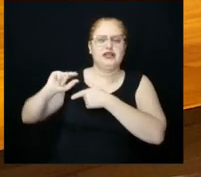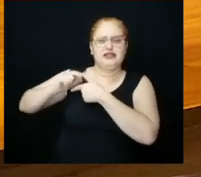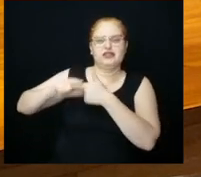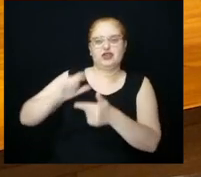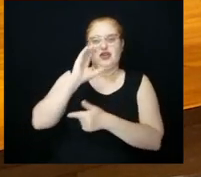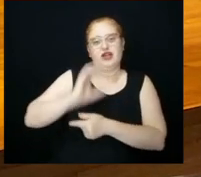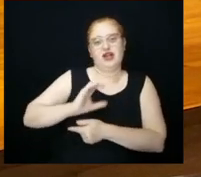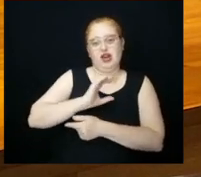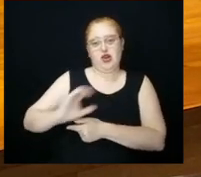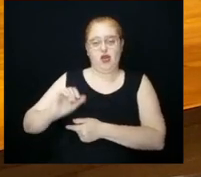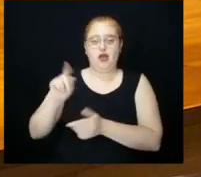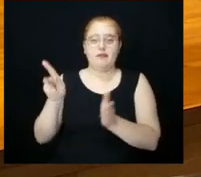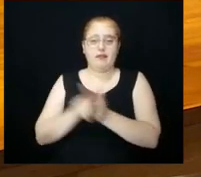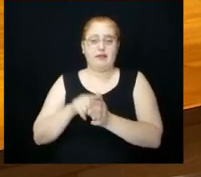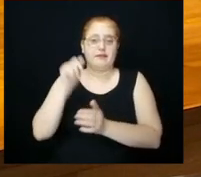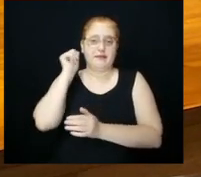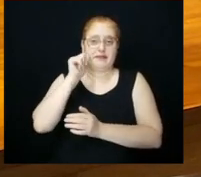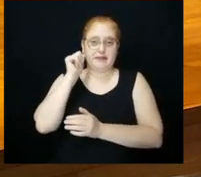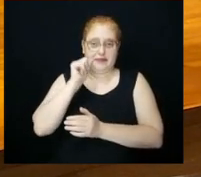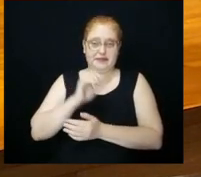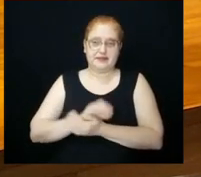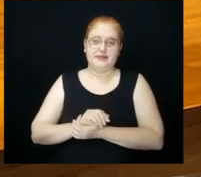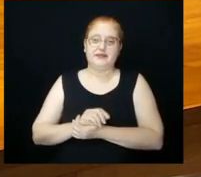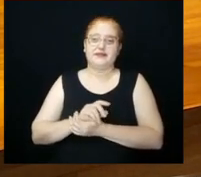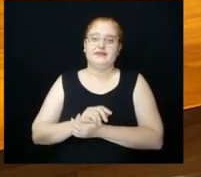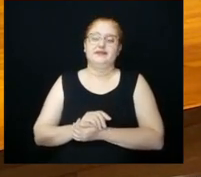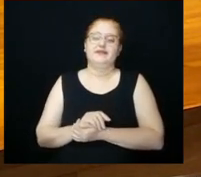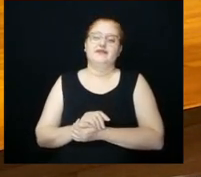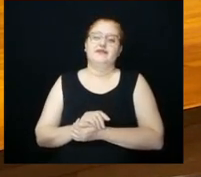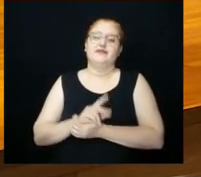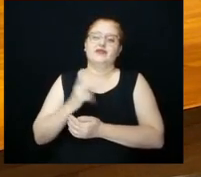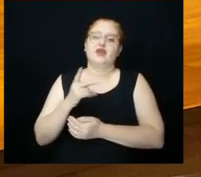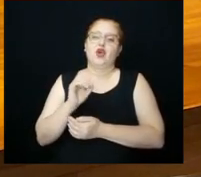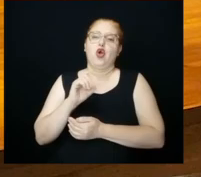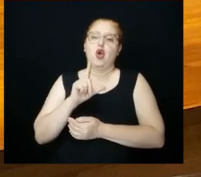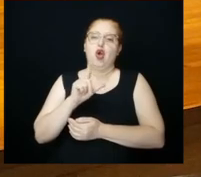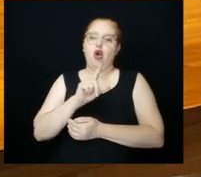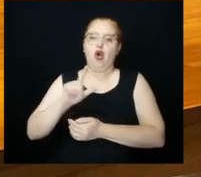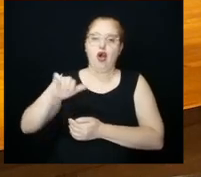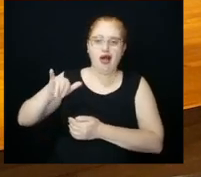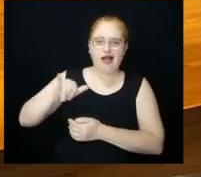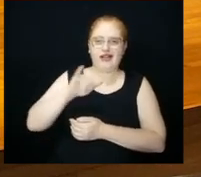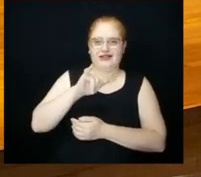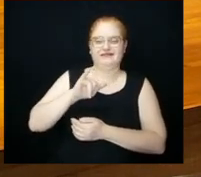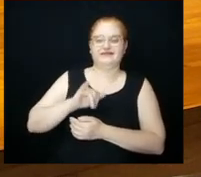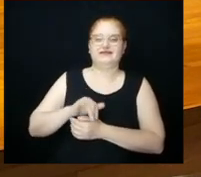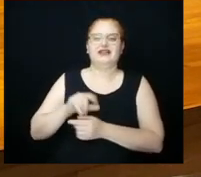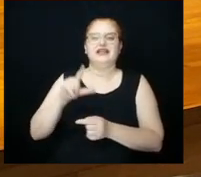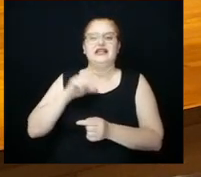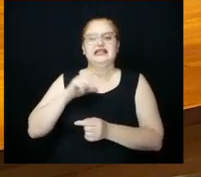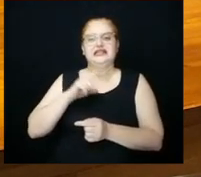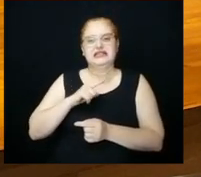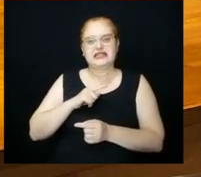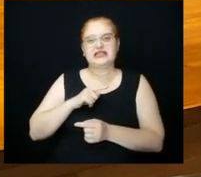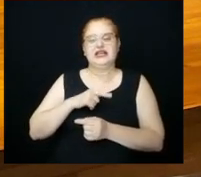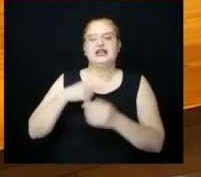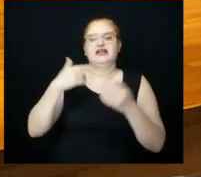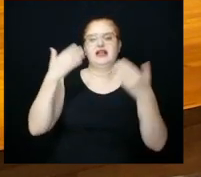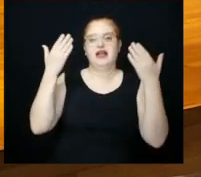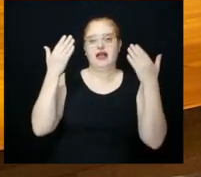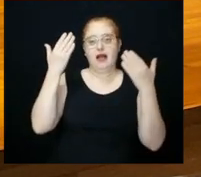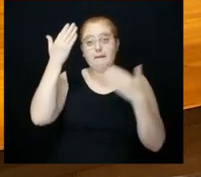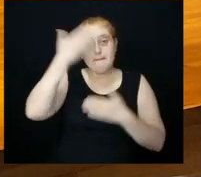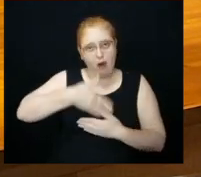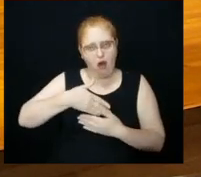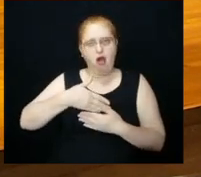católica para meninas. E o WAC é uma espécie de exame para estrangeiros